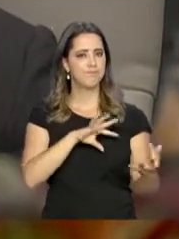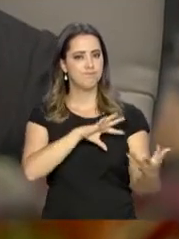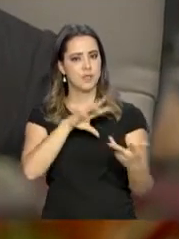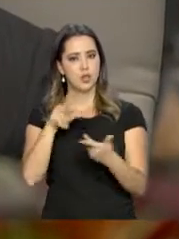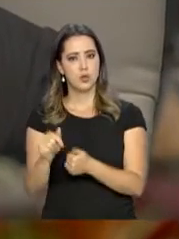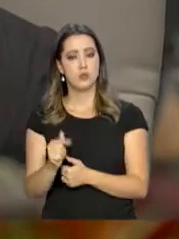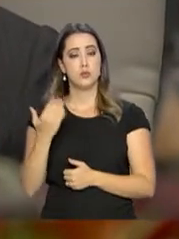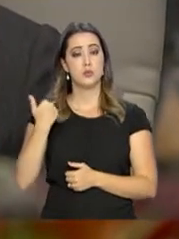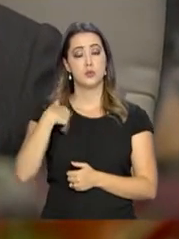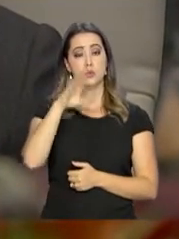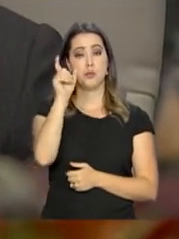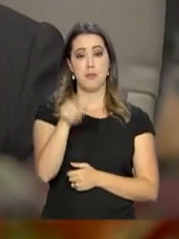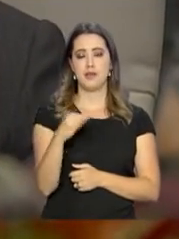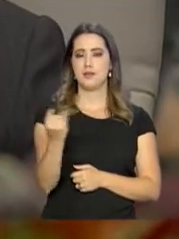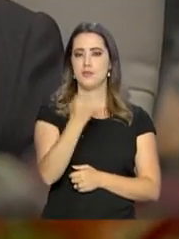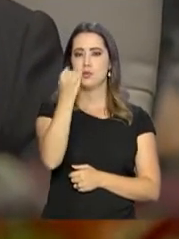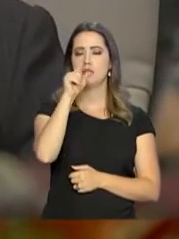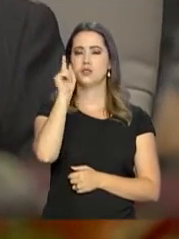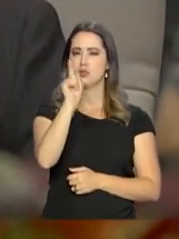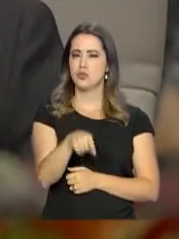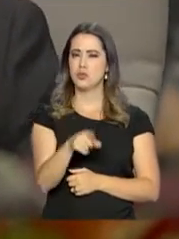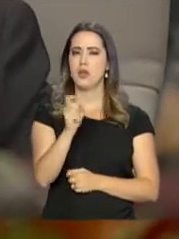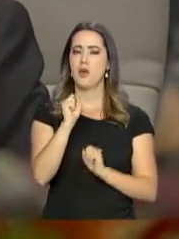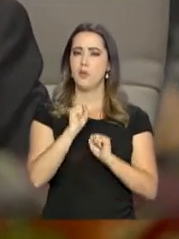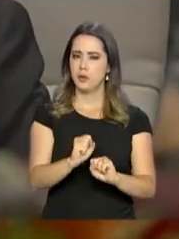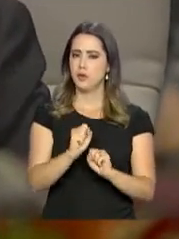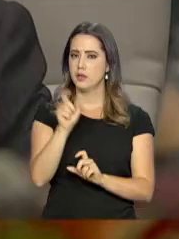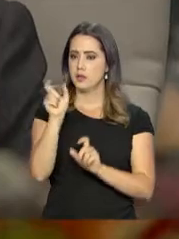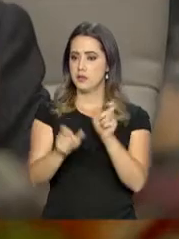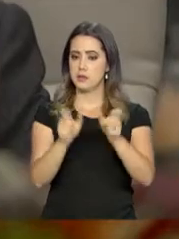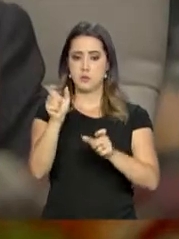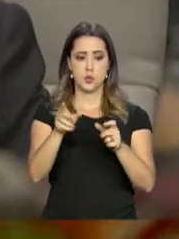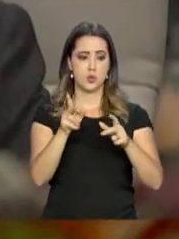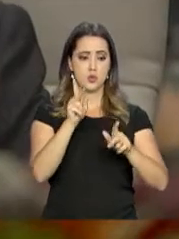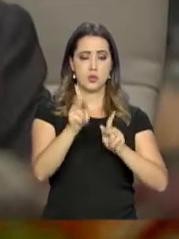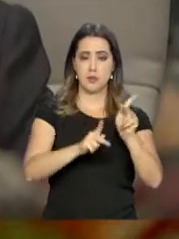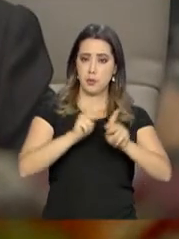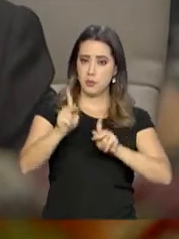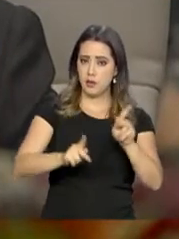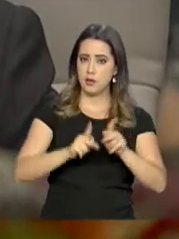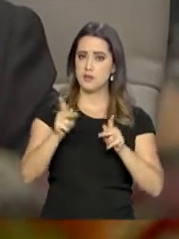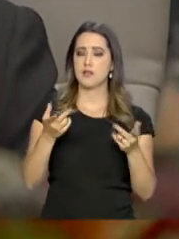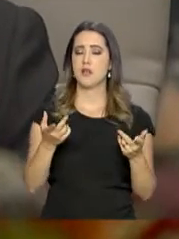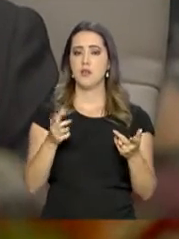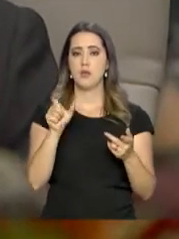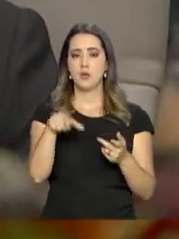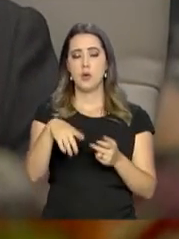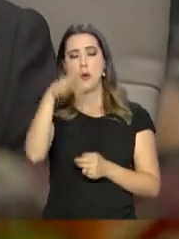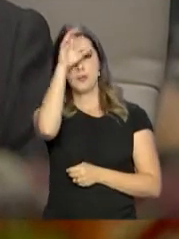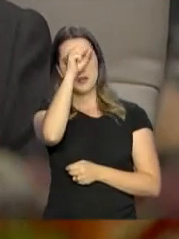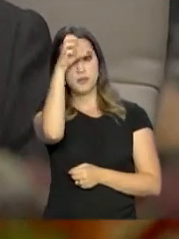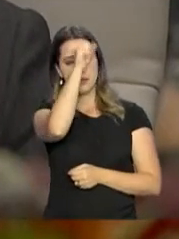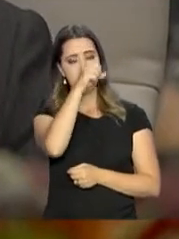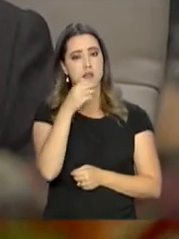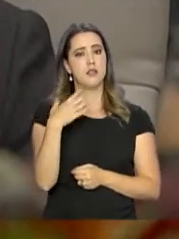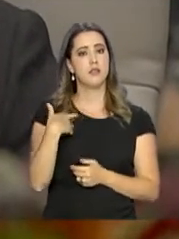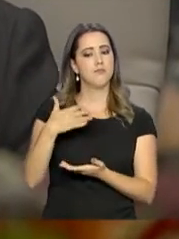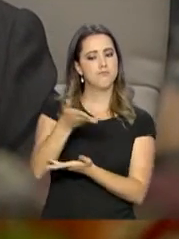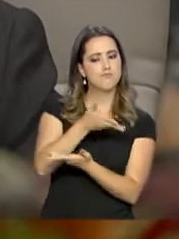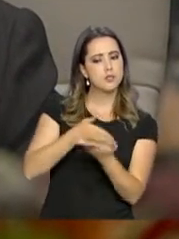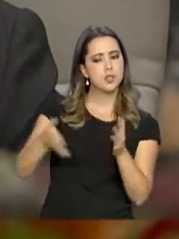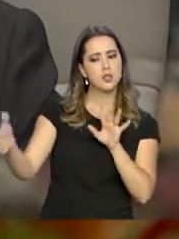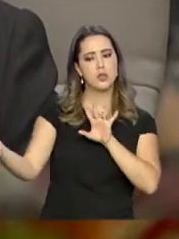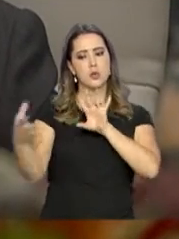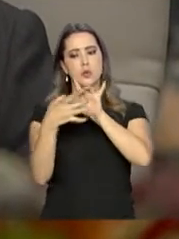o ativo maior de um país é a capacidade de seus cidadãos de assimilarem conhecimentos e